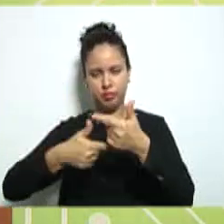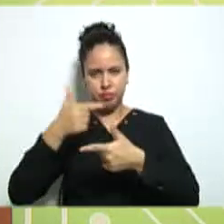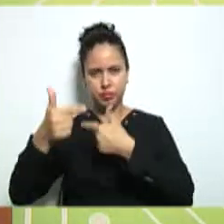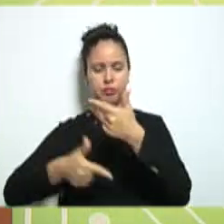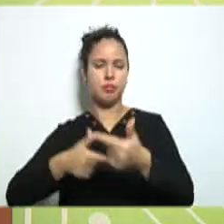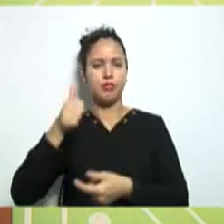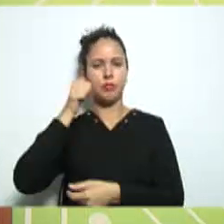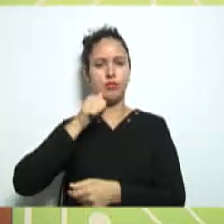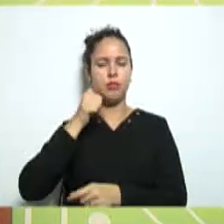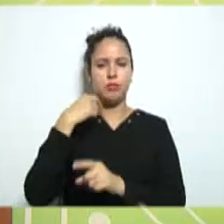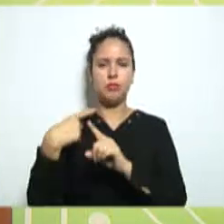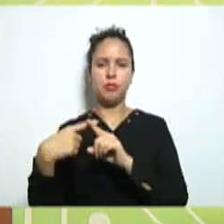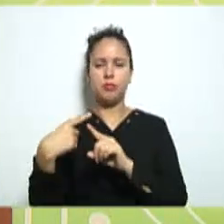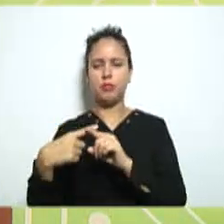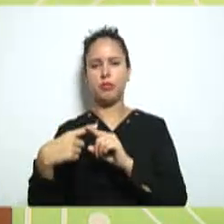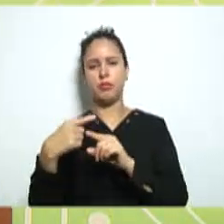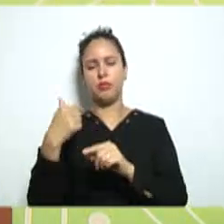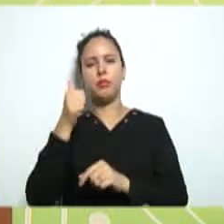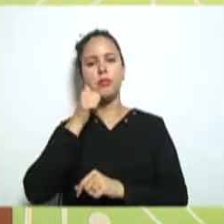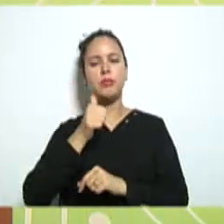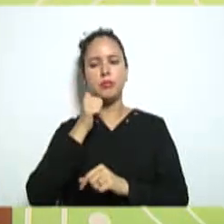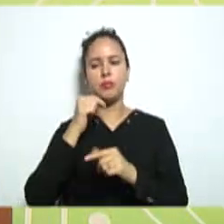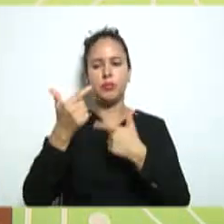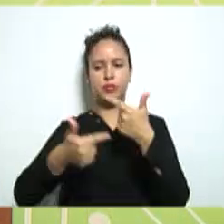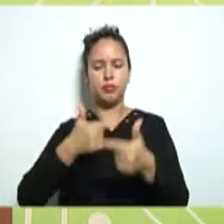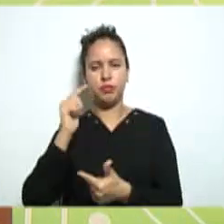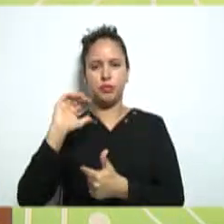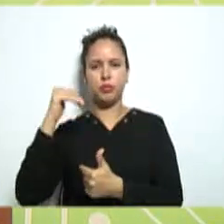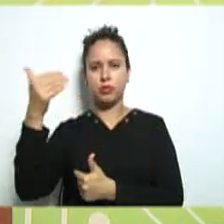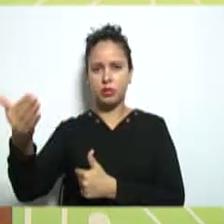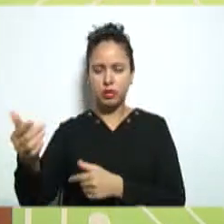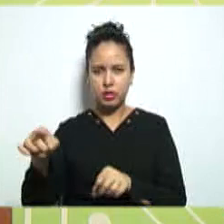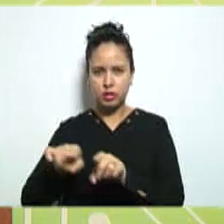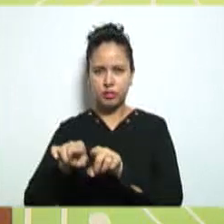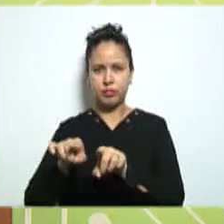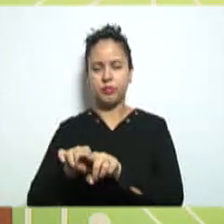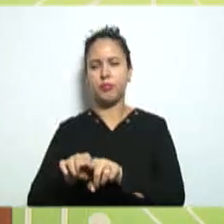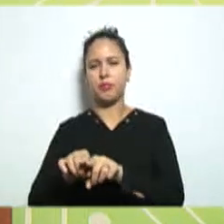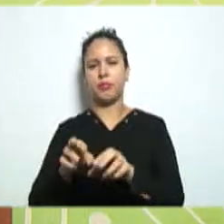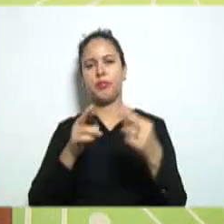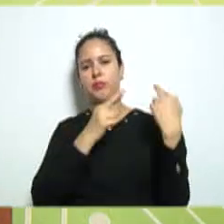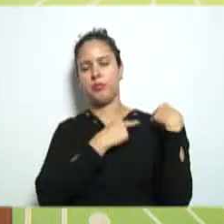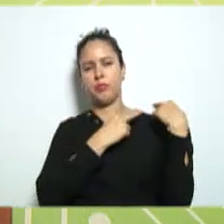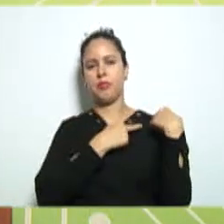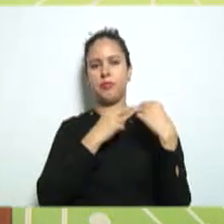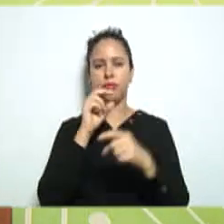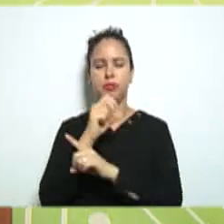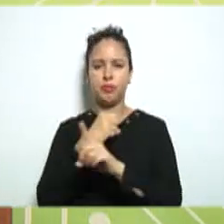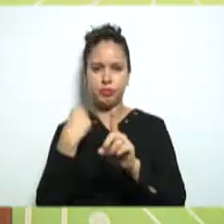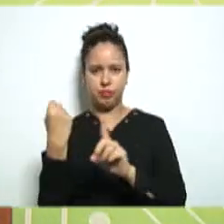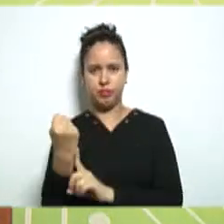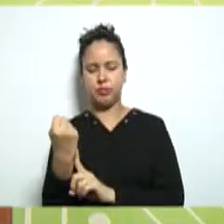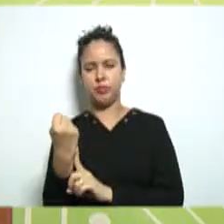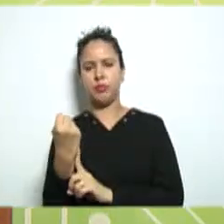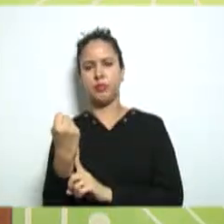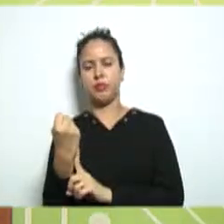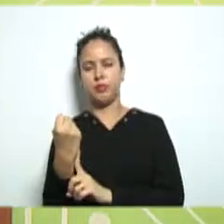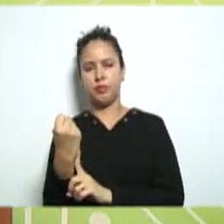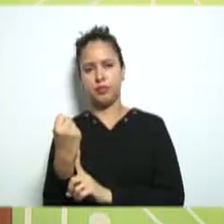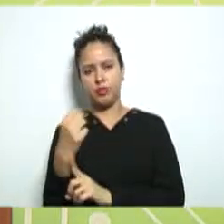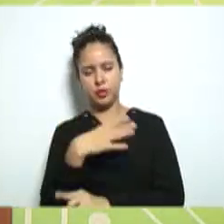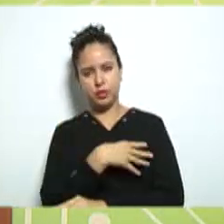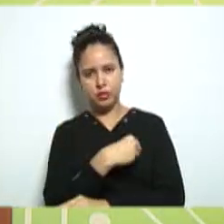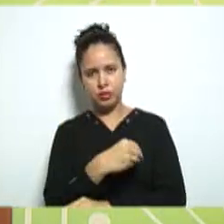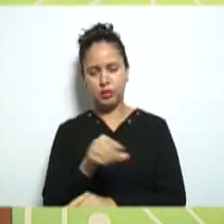ela trabalha fora e a responsabilidade social do cuidado com os filhos e do cuidado com a